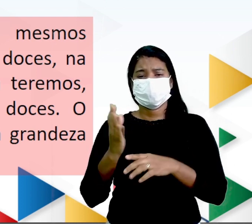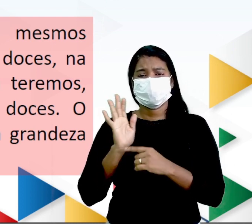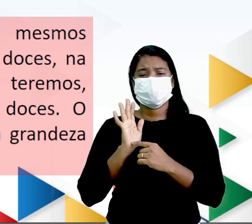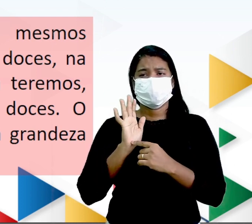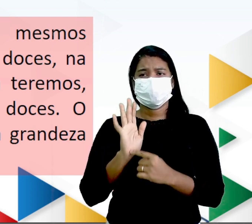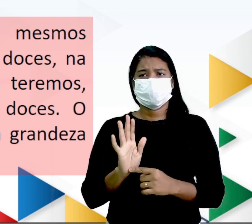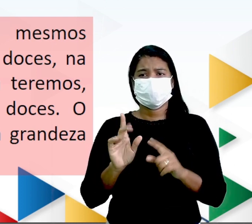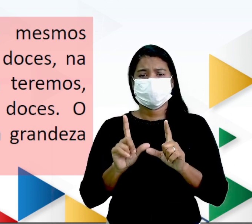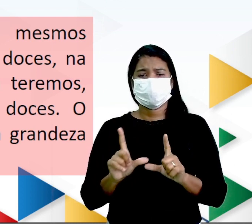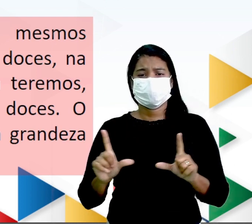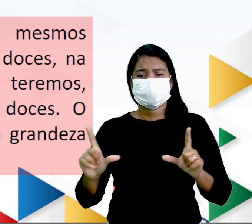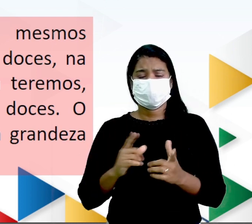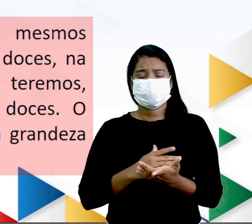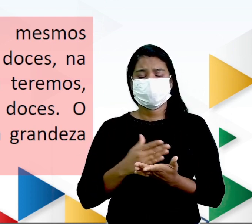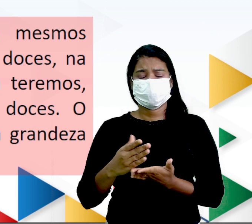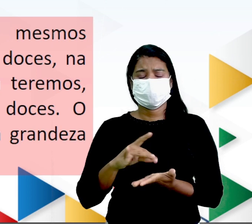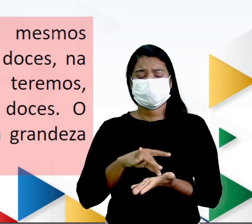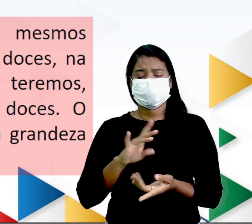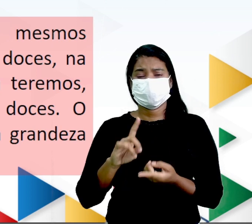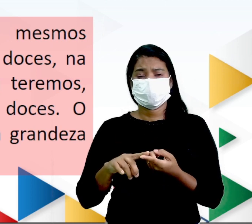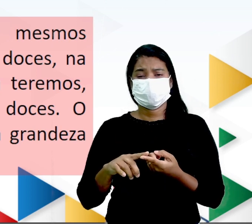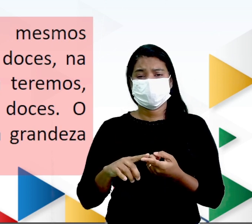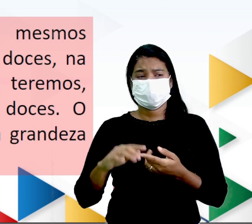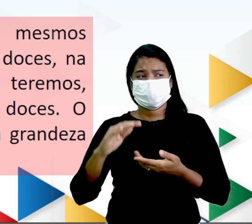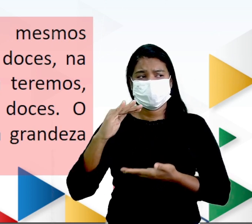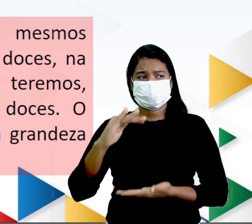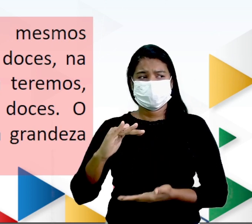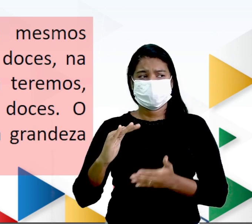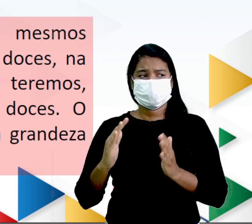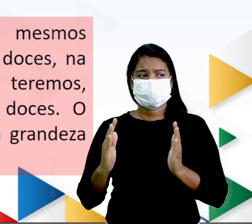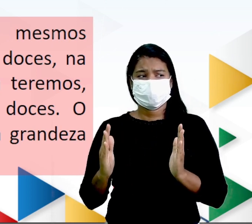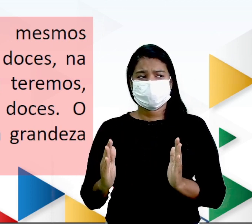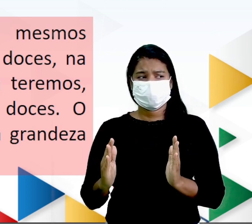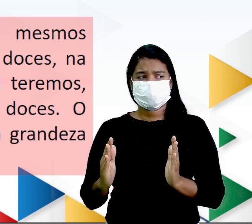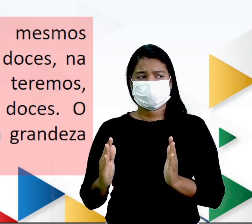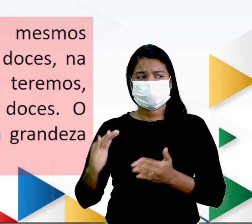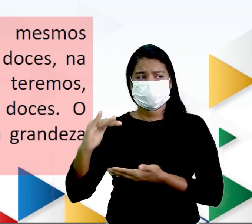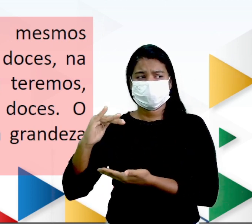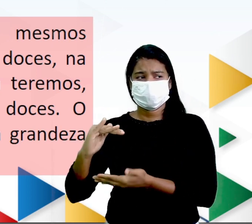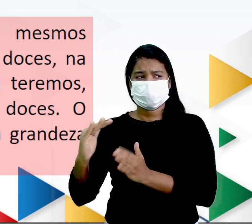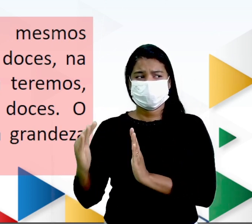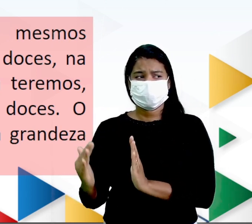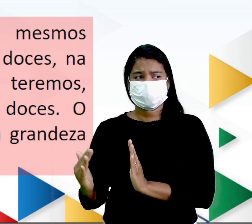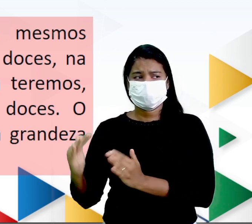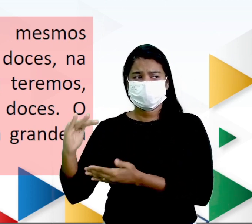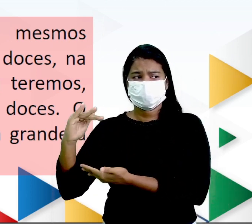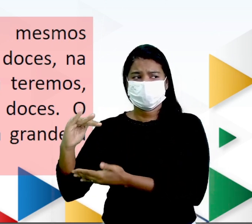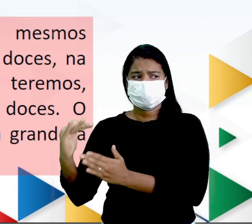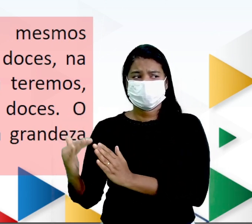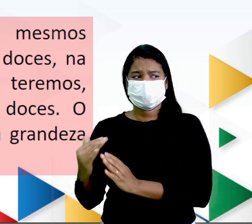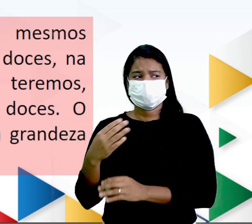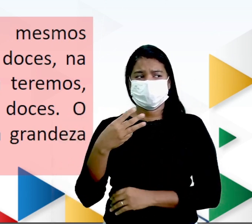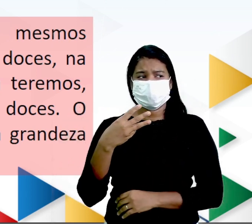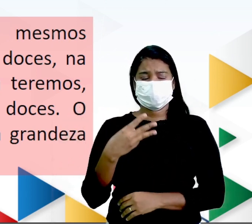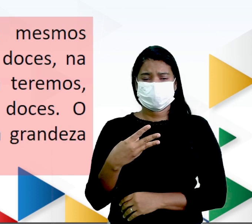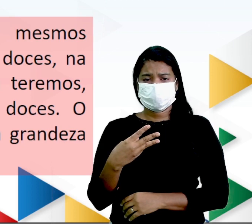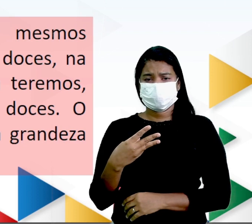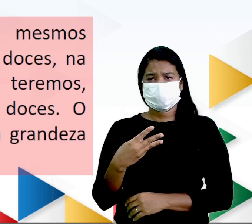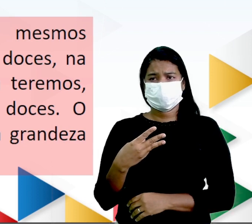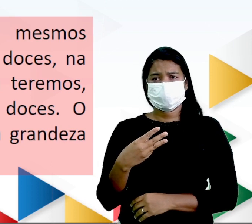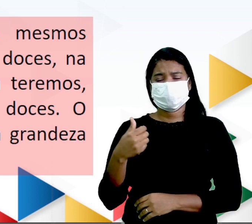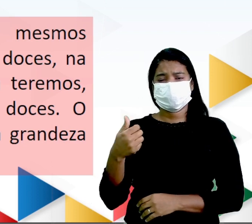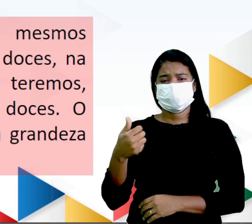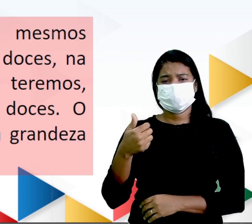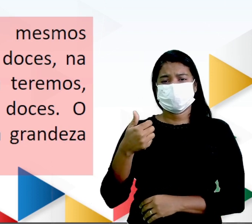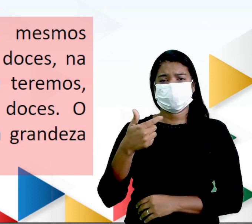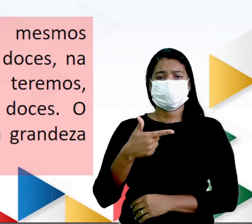grandeza inicial, caixas, ou seja, no caso aí seria 3 doces por caixa, tá bom? Essa seria